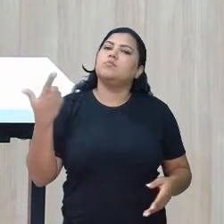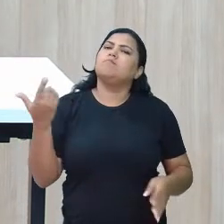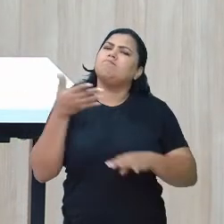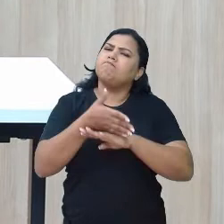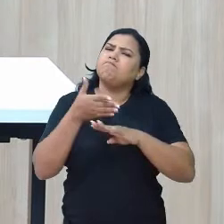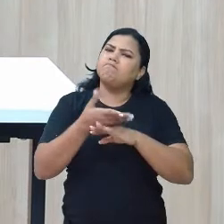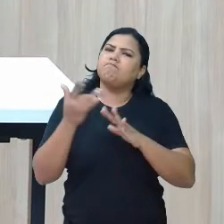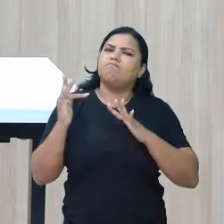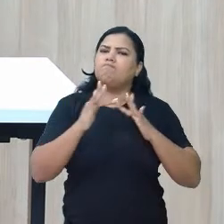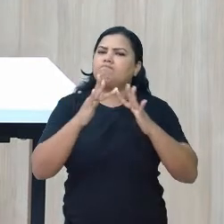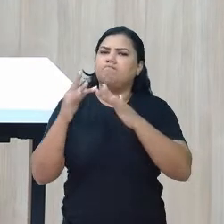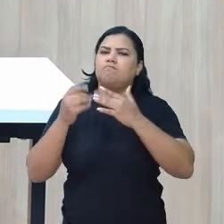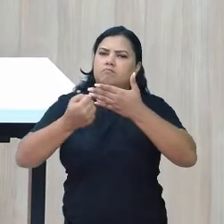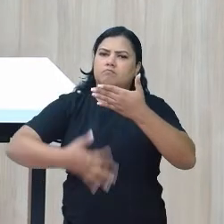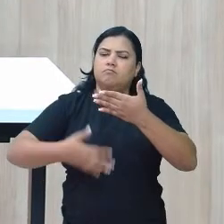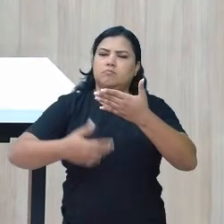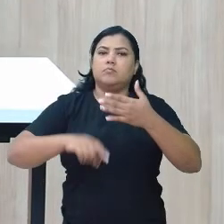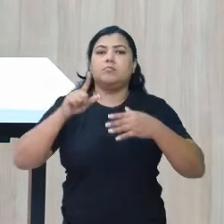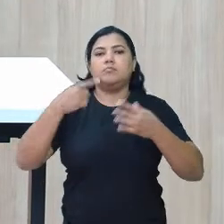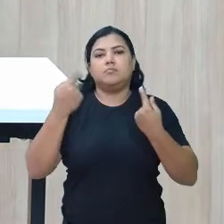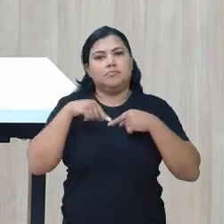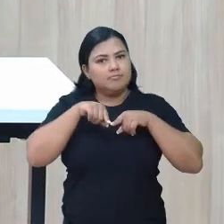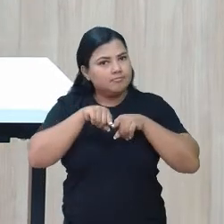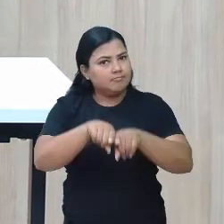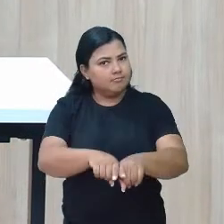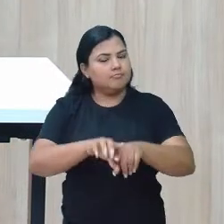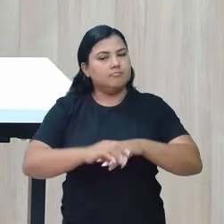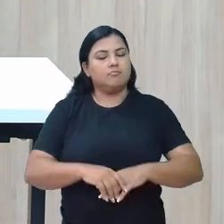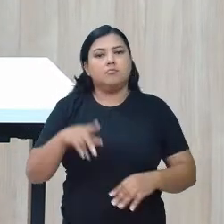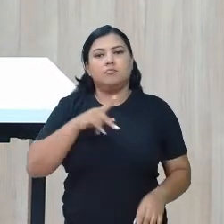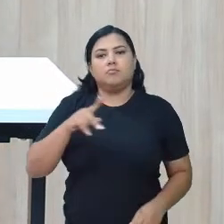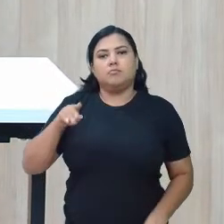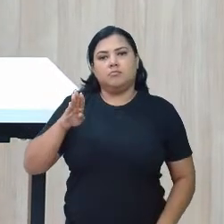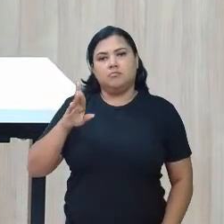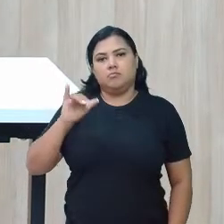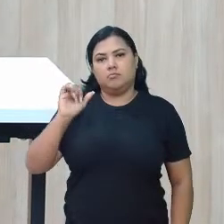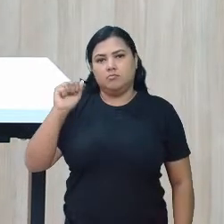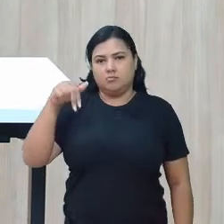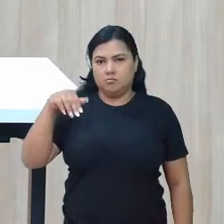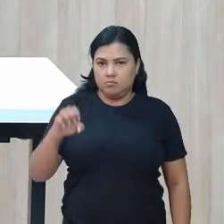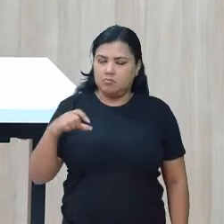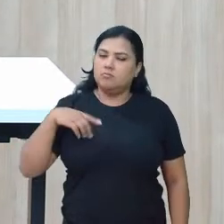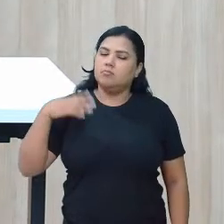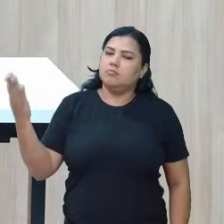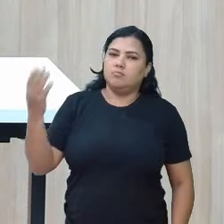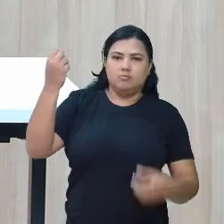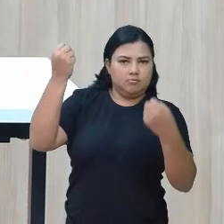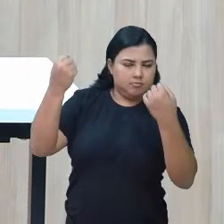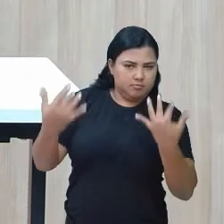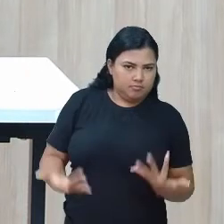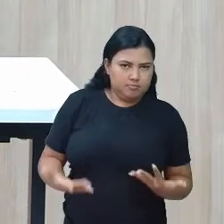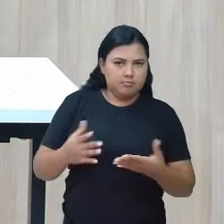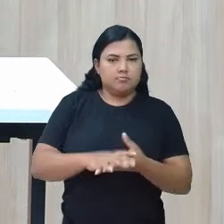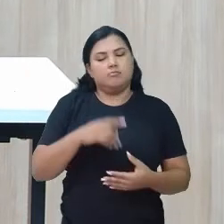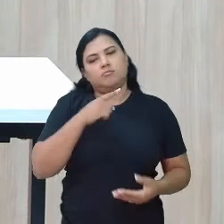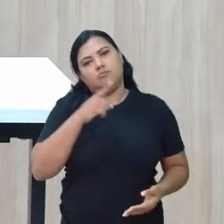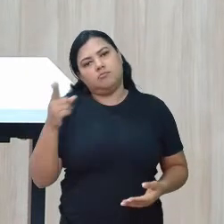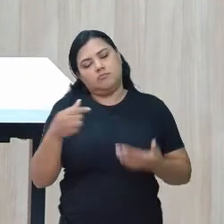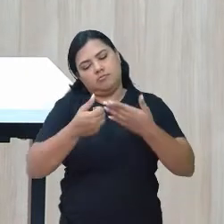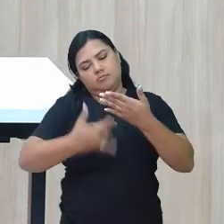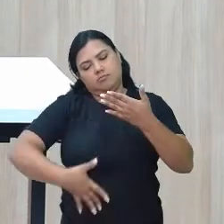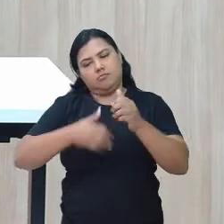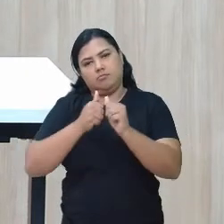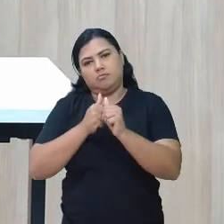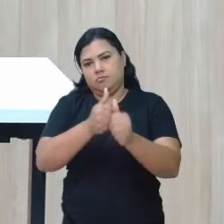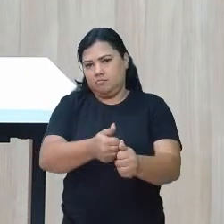contato conosco e a gente tem sempre a parceria aqui com a professora Briane, tá certo? Onde ela vai falar aí com você, já acompanhar a